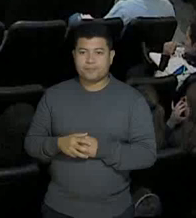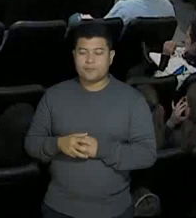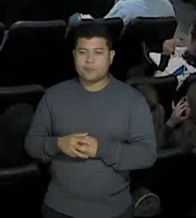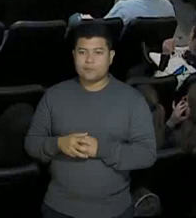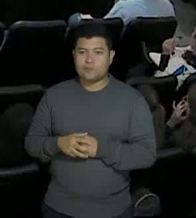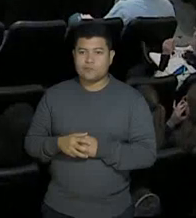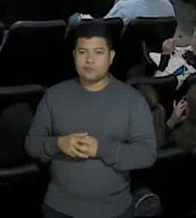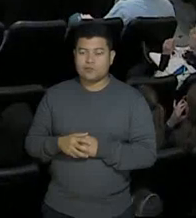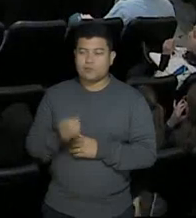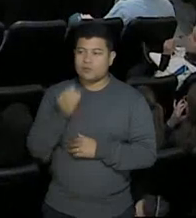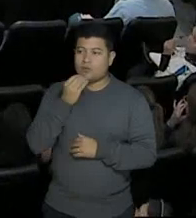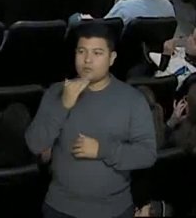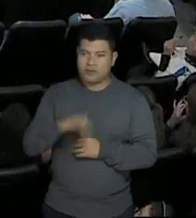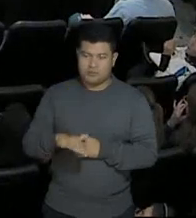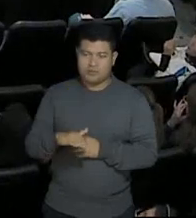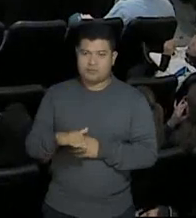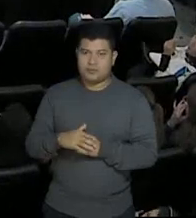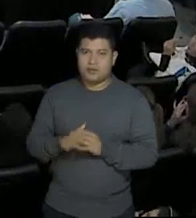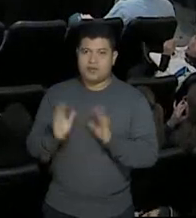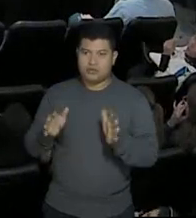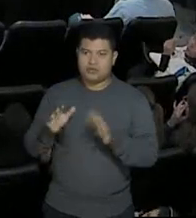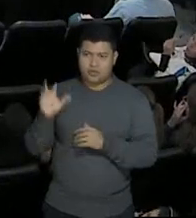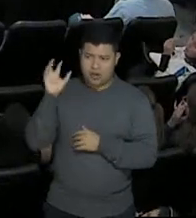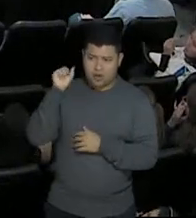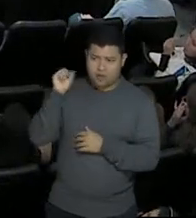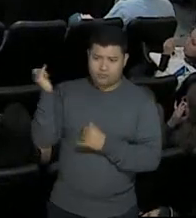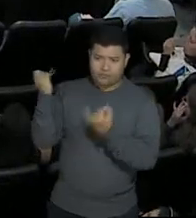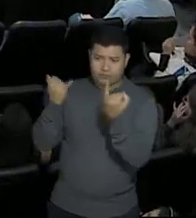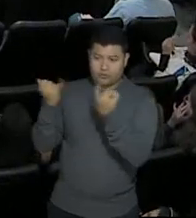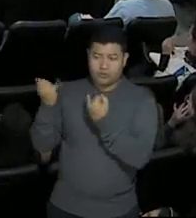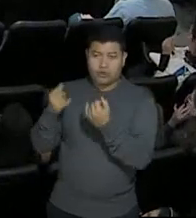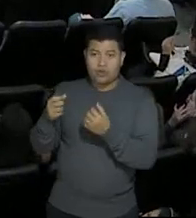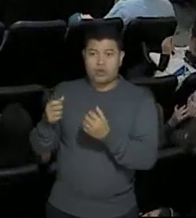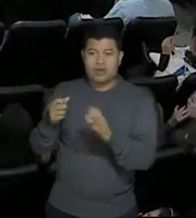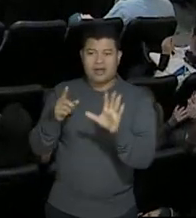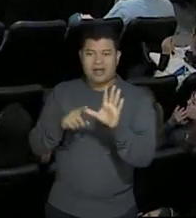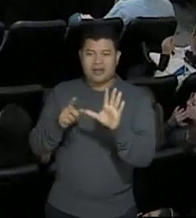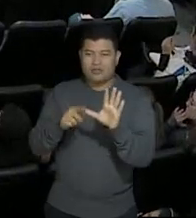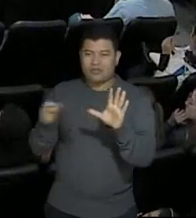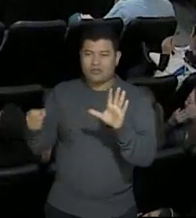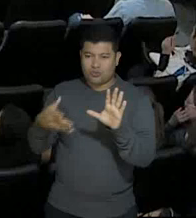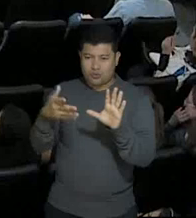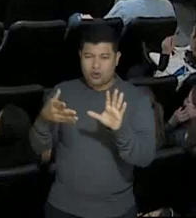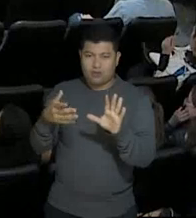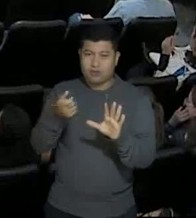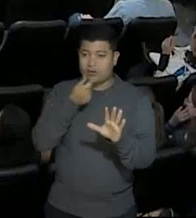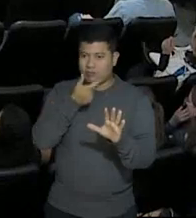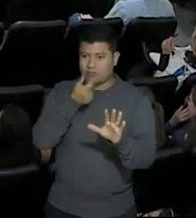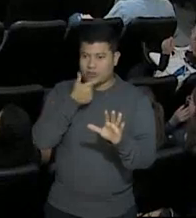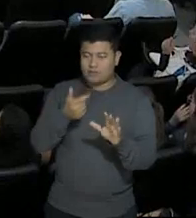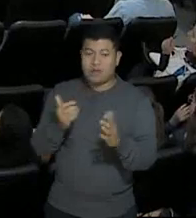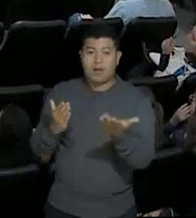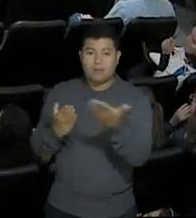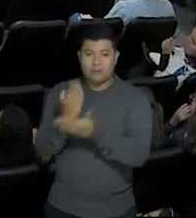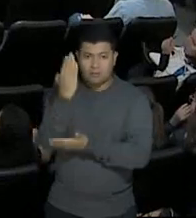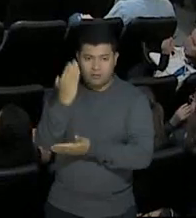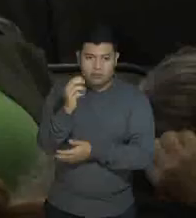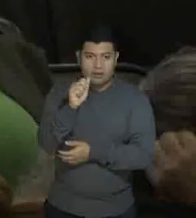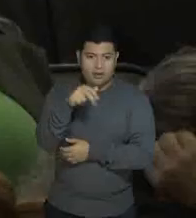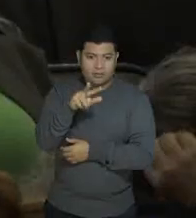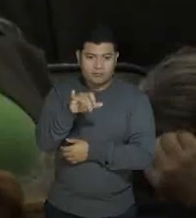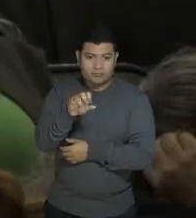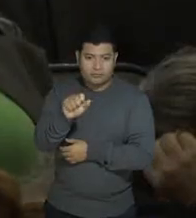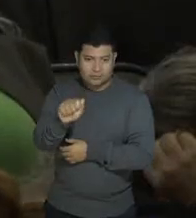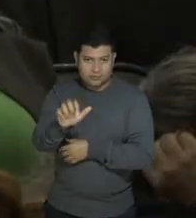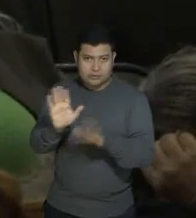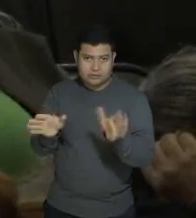Matheus. Oi, boa tarde. Boa tarde. É que eu já ouvi falar dessa nova medicação que foi aprovada pela Anvisa, e eu queria saber